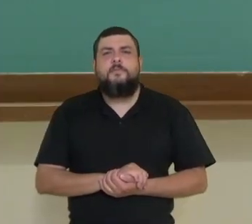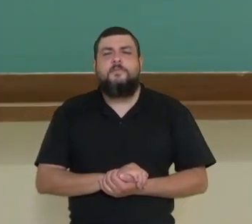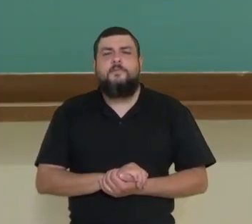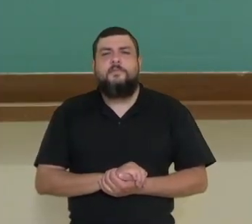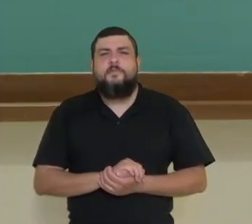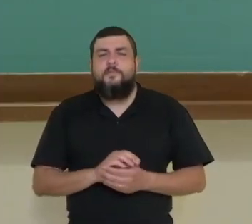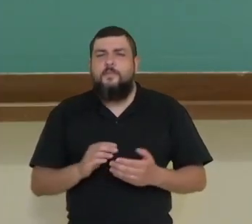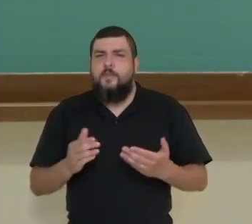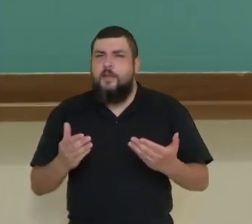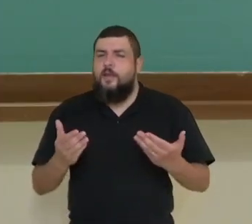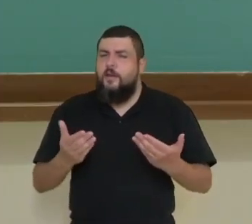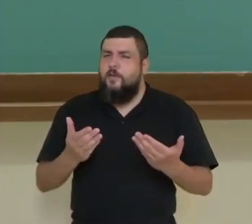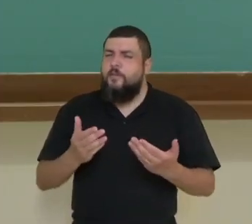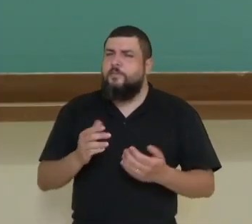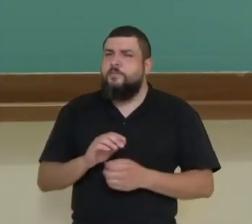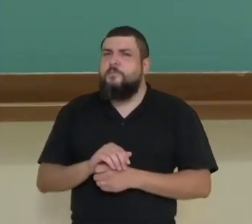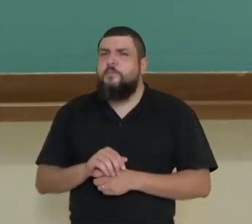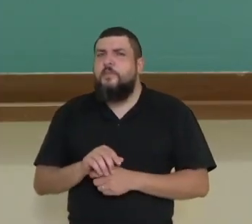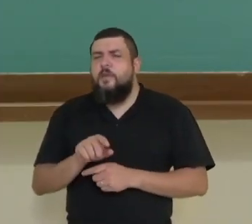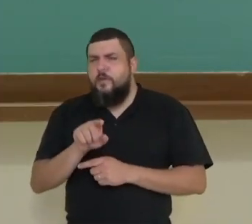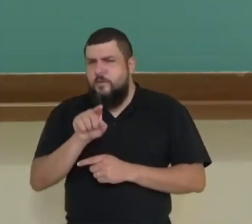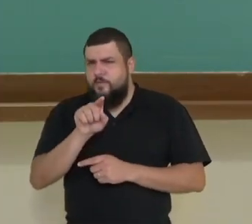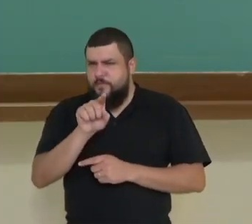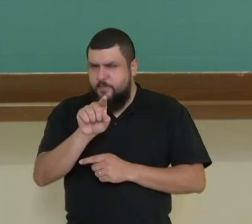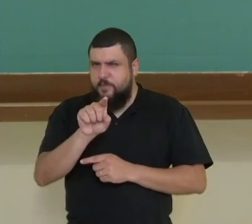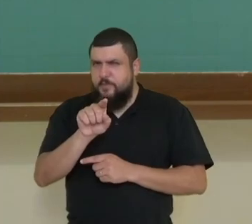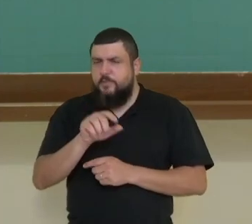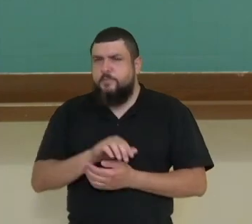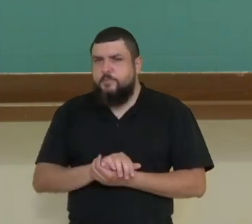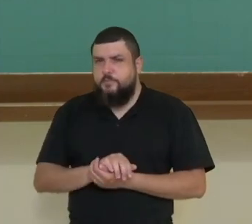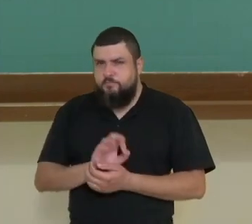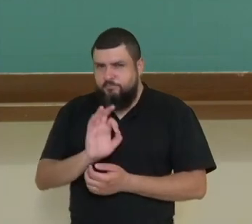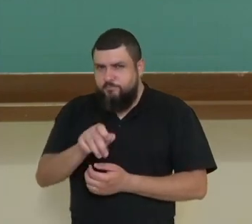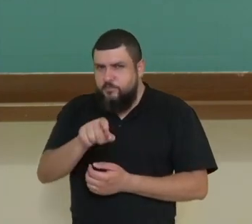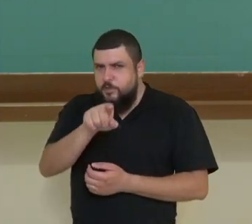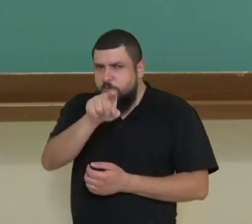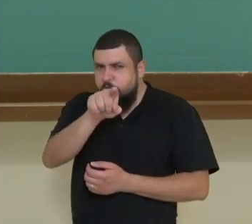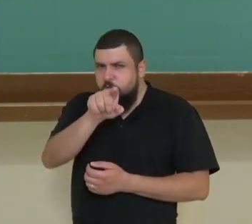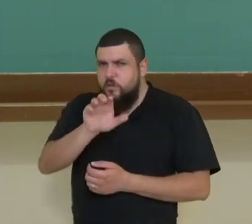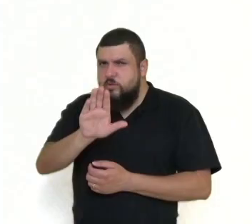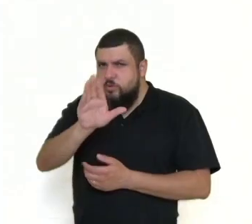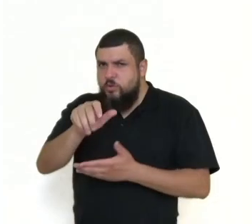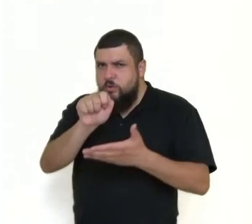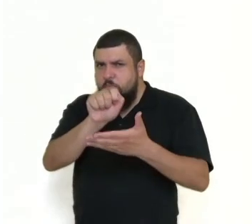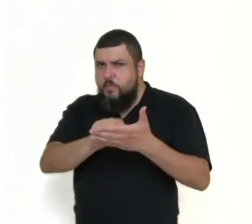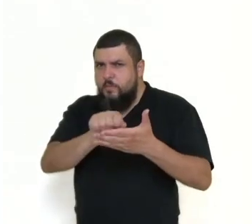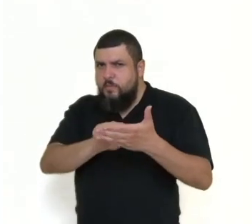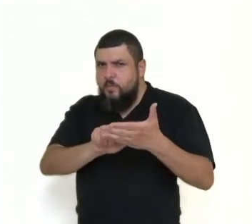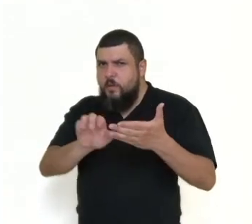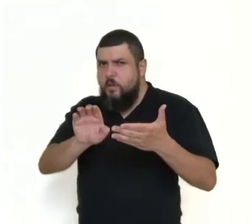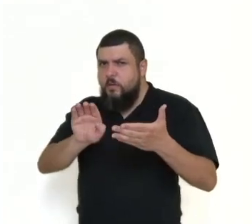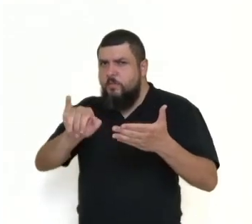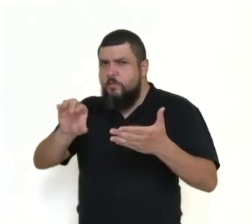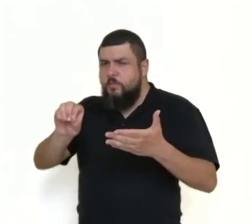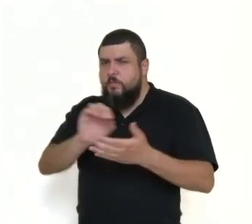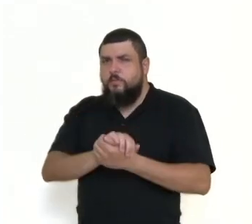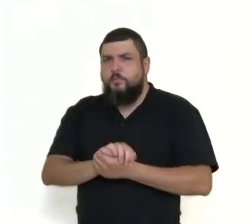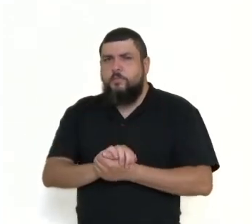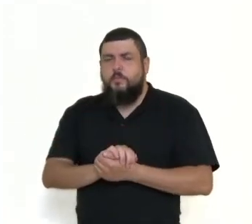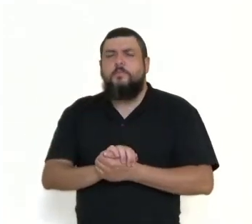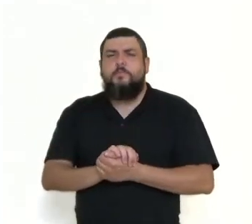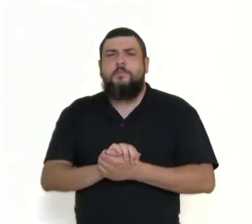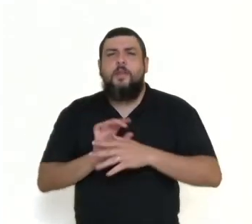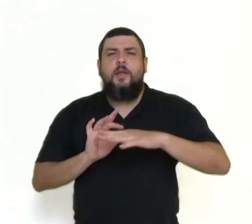Agora a grande questão, você aí, isso, você mesmo, você já fez uma bio? Nas redes sociais é